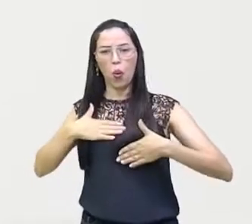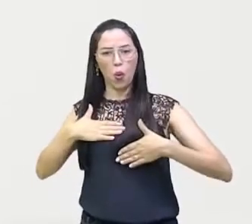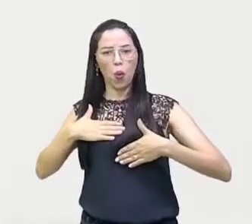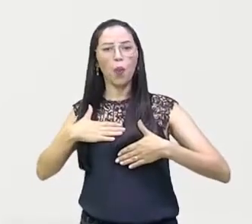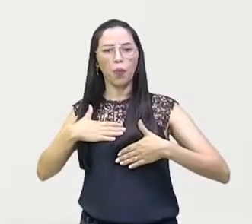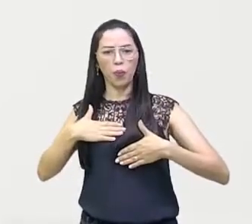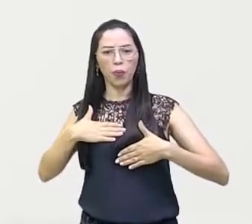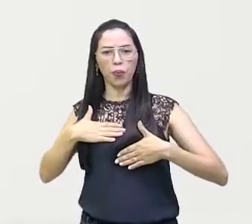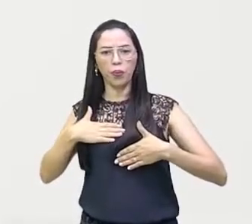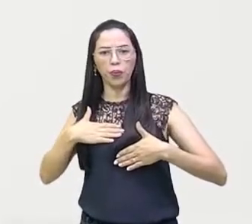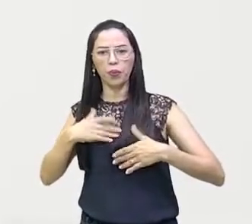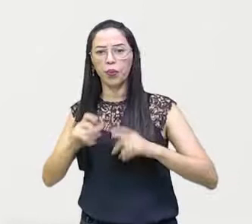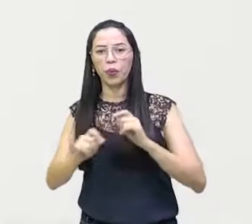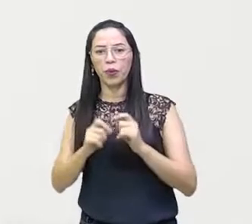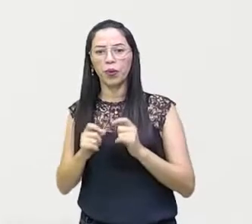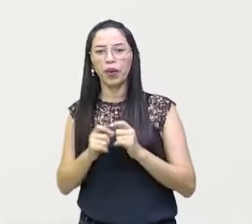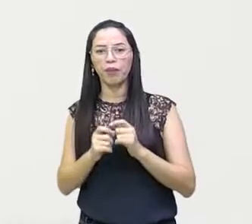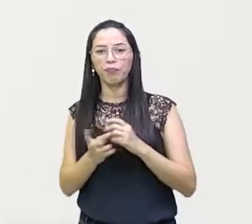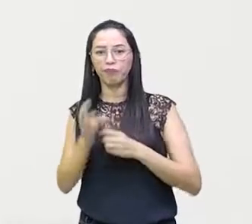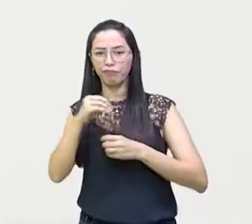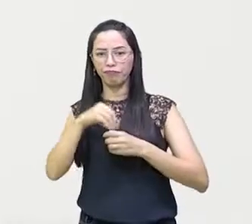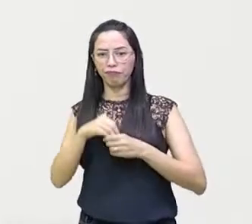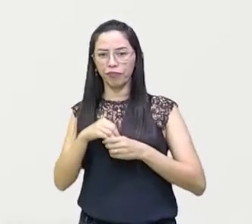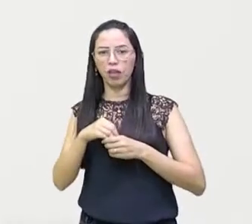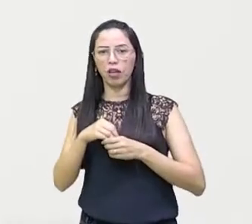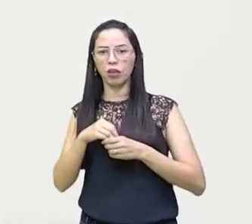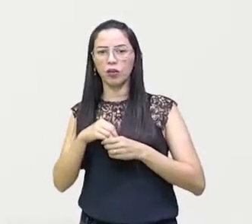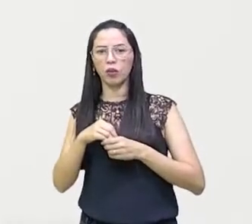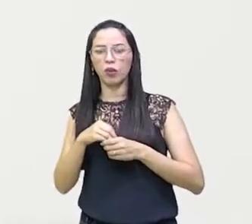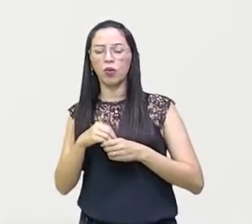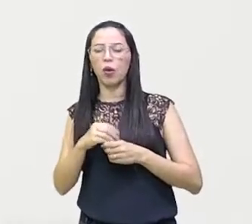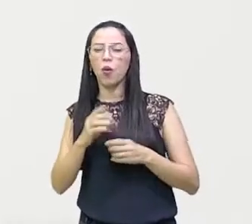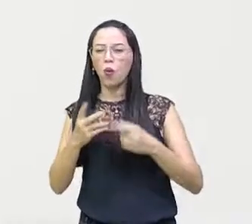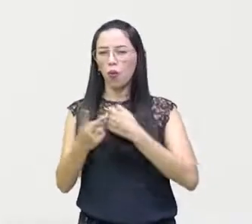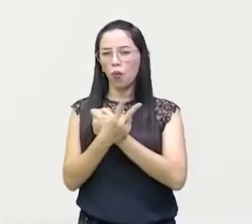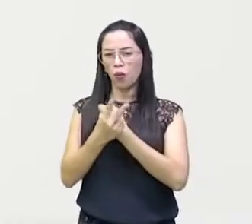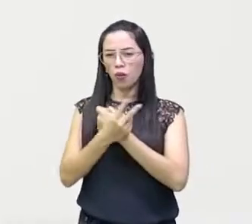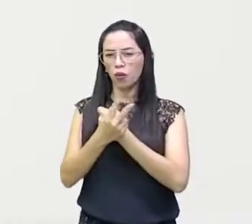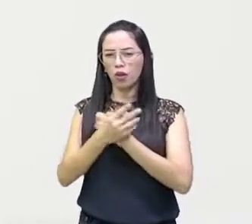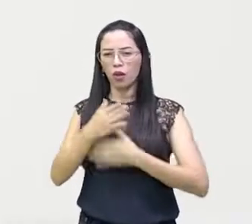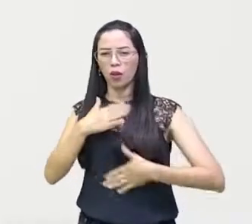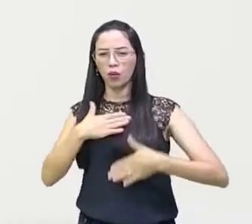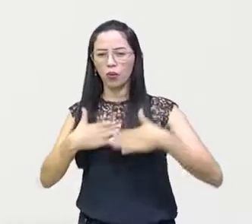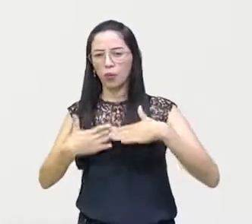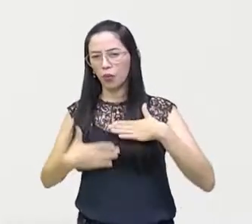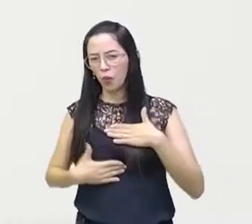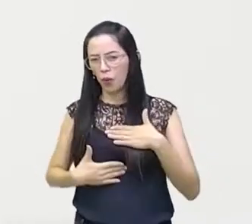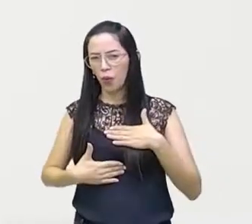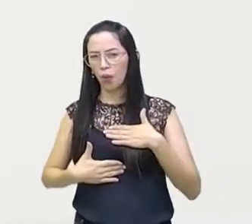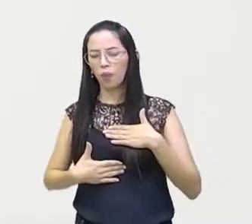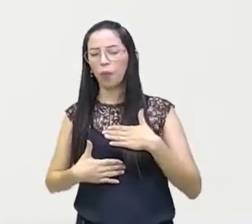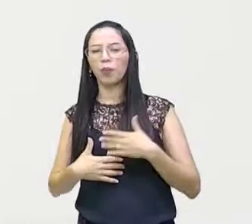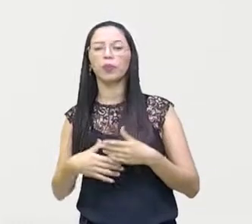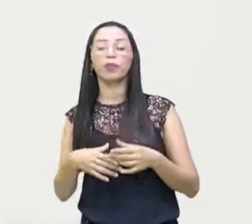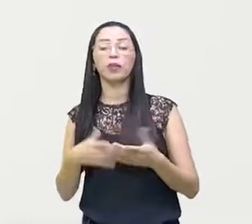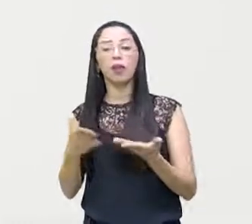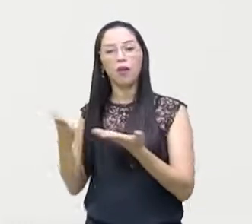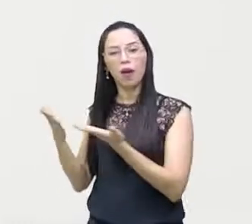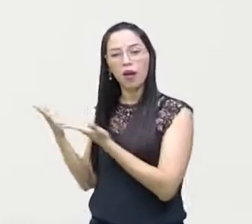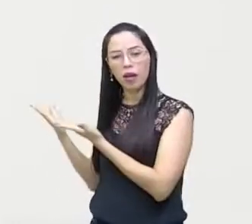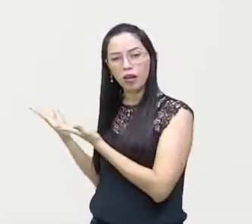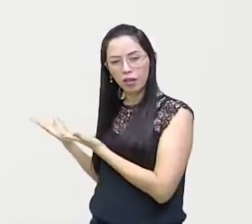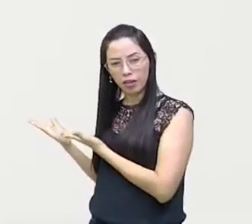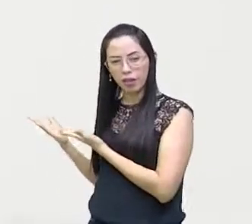glóbulos brancos, plaquetas e plasma. Então, como eu falei para vocês, o